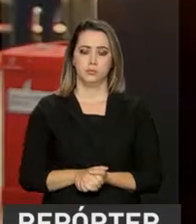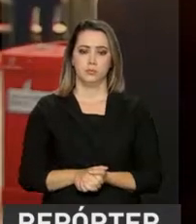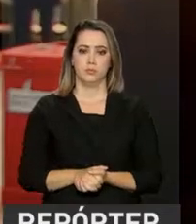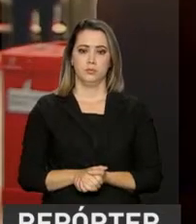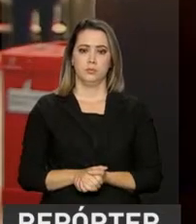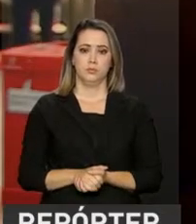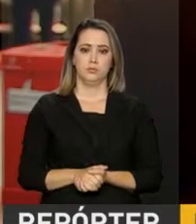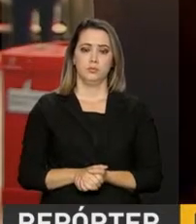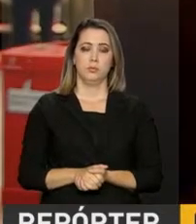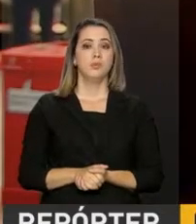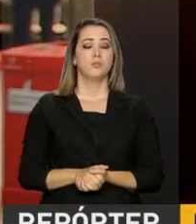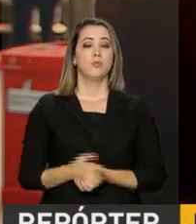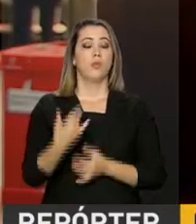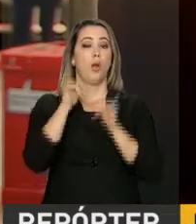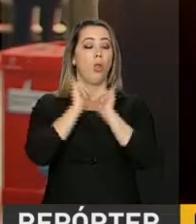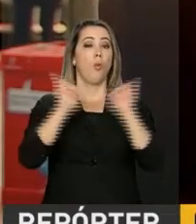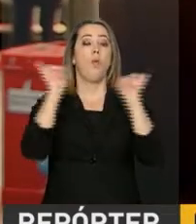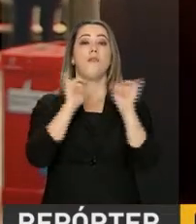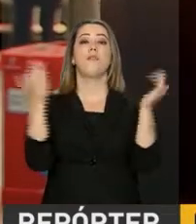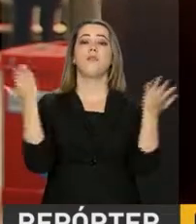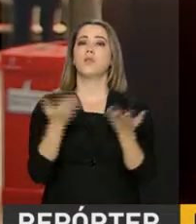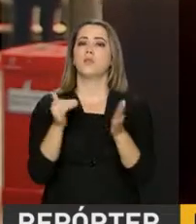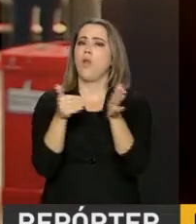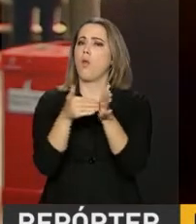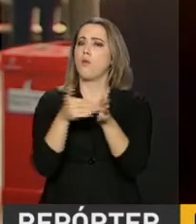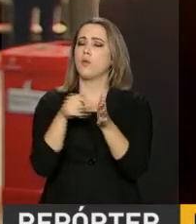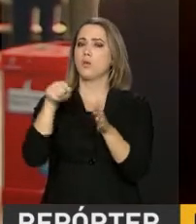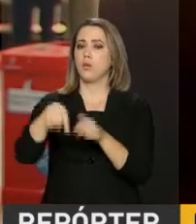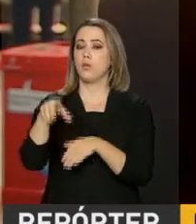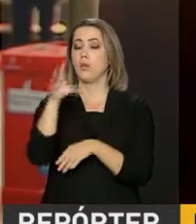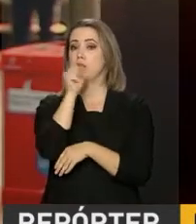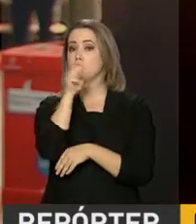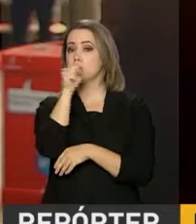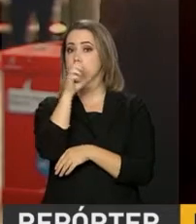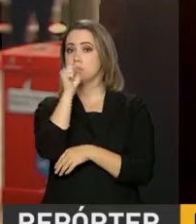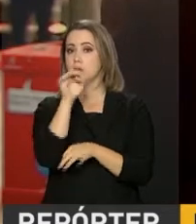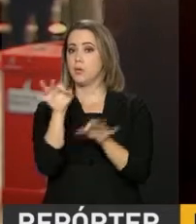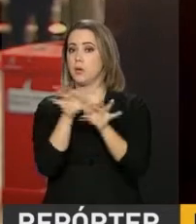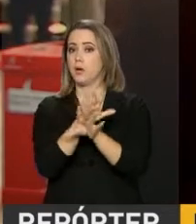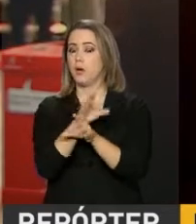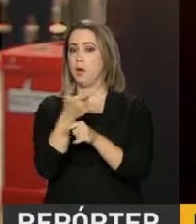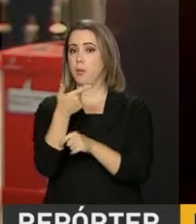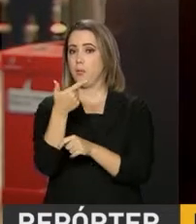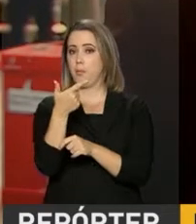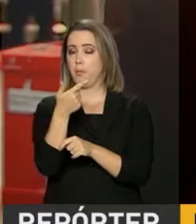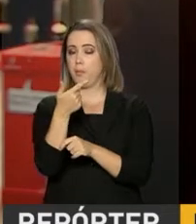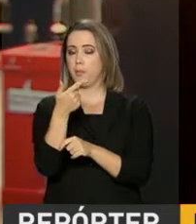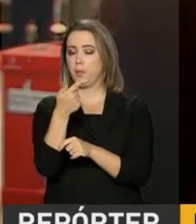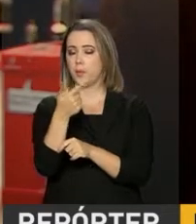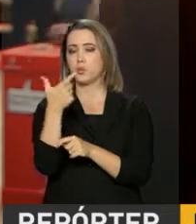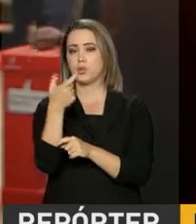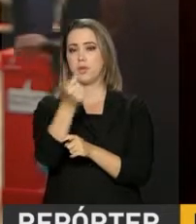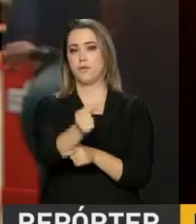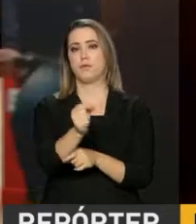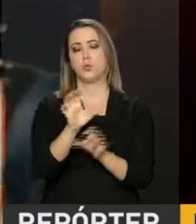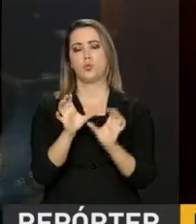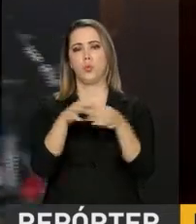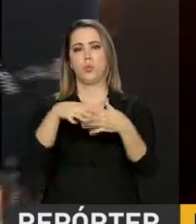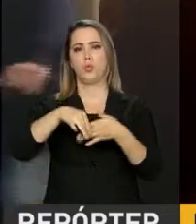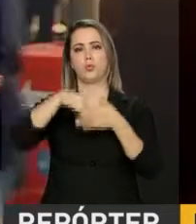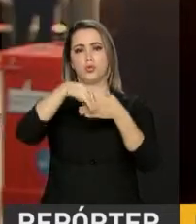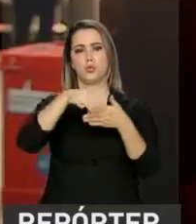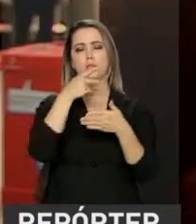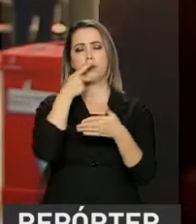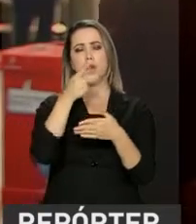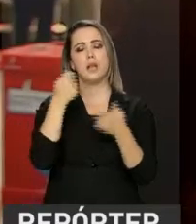No comunicado final da cúpula do G20, divulgado neste sábado, ao fim do encontro, os líderes dos países do grupo